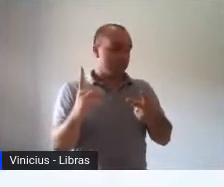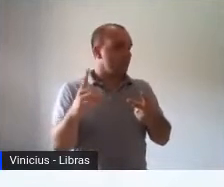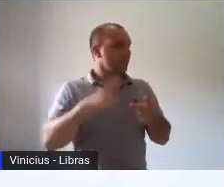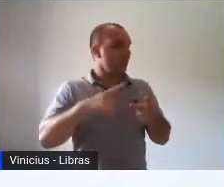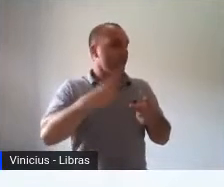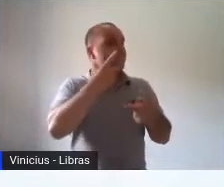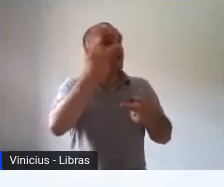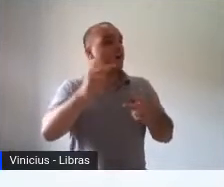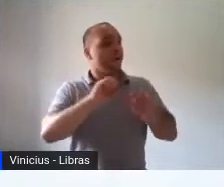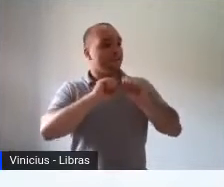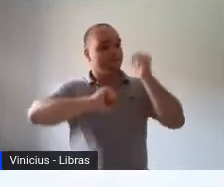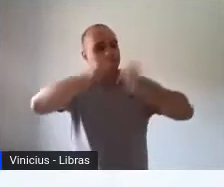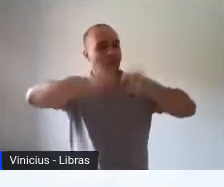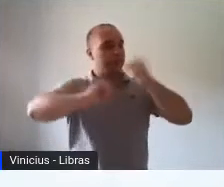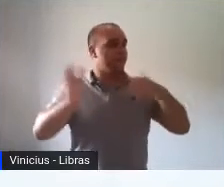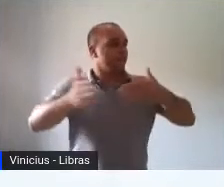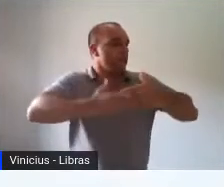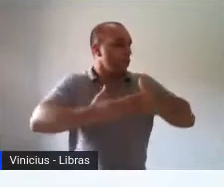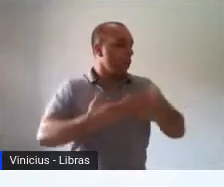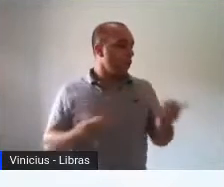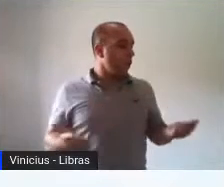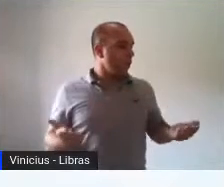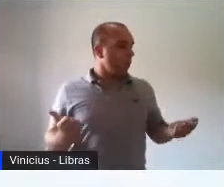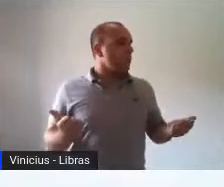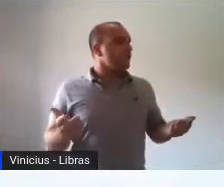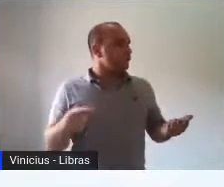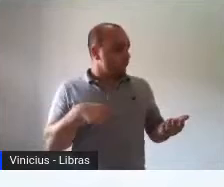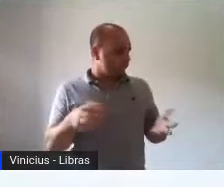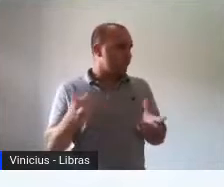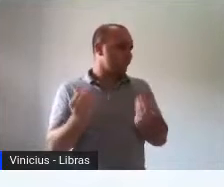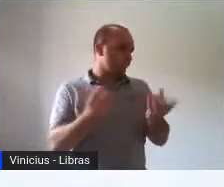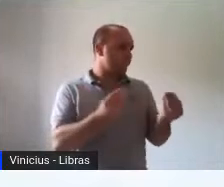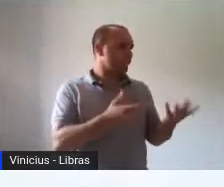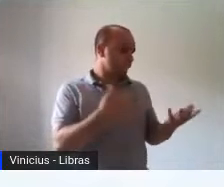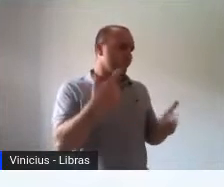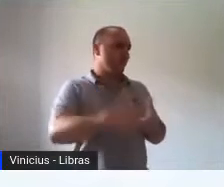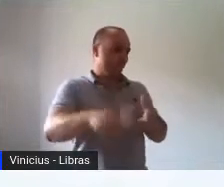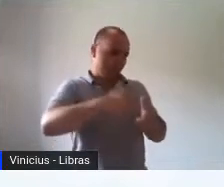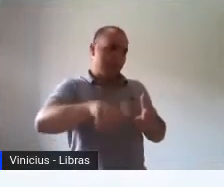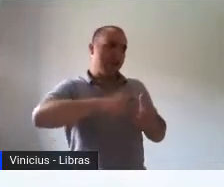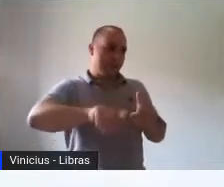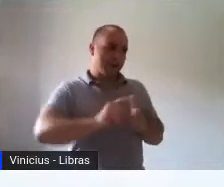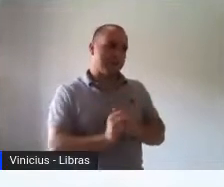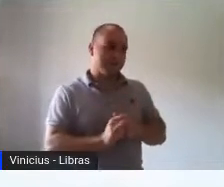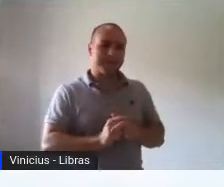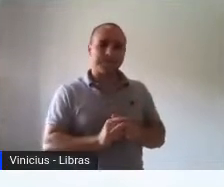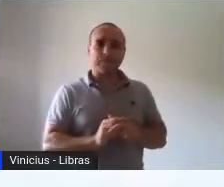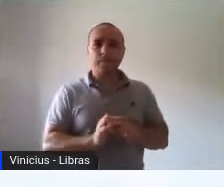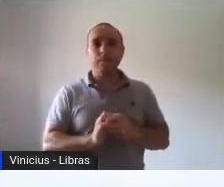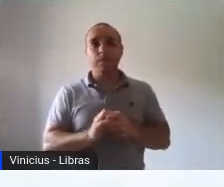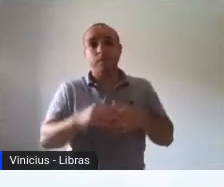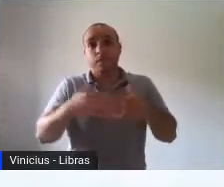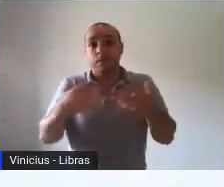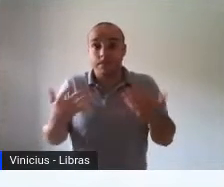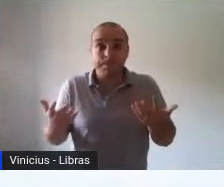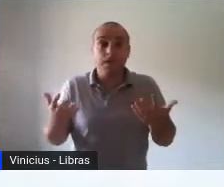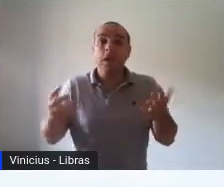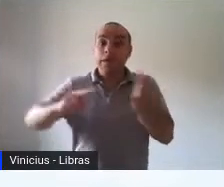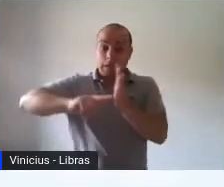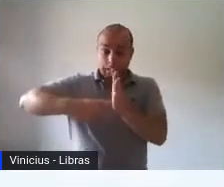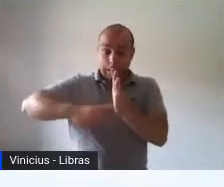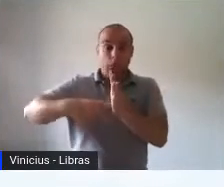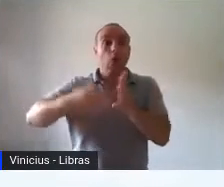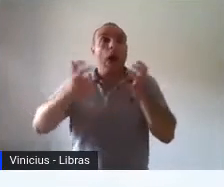precisa dar uma estabilizada, acho que é estabilizada, porque resolver não resolve, mas estabiliza, para que o movimento sindical possa